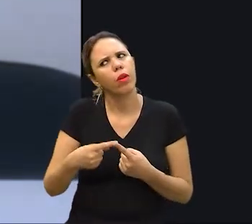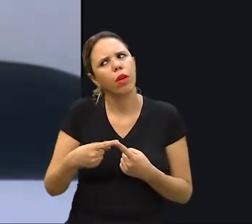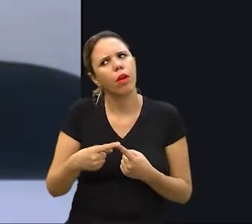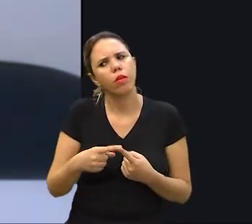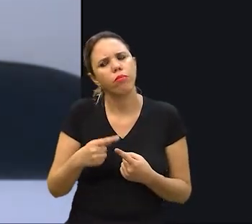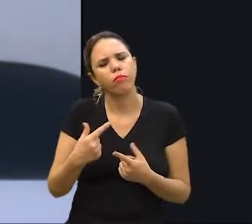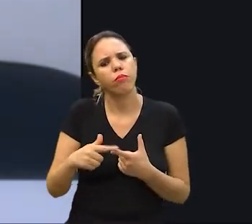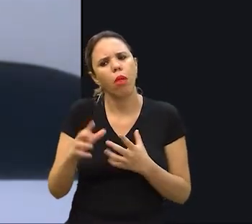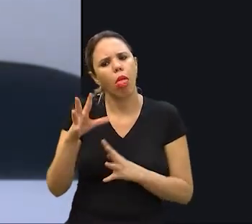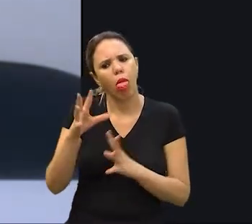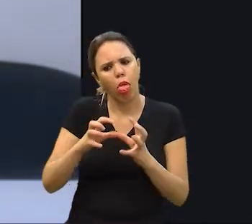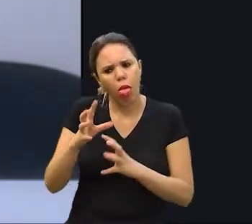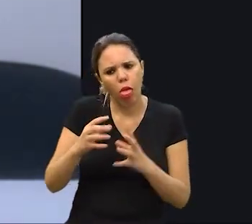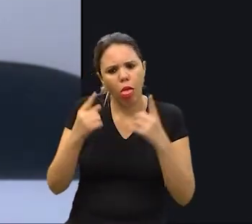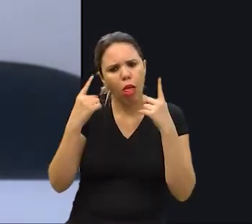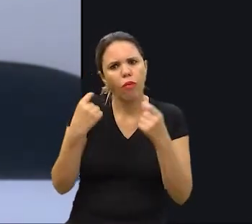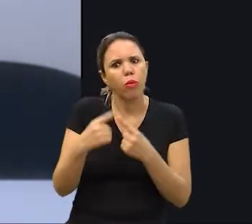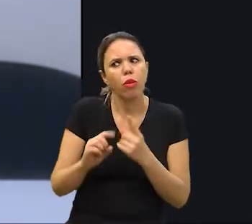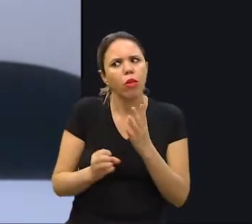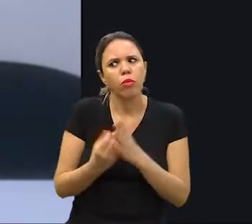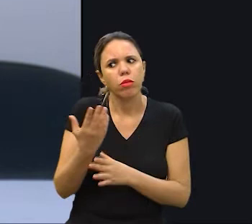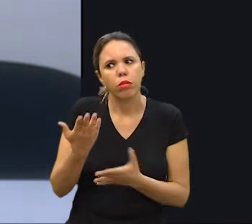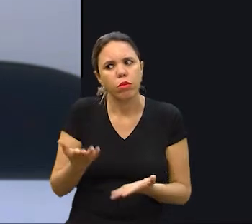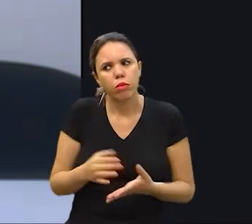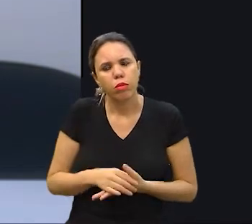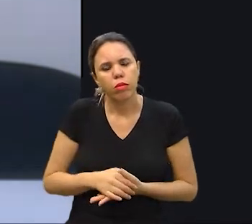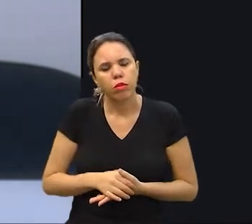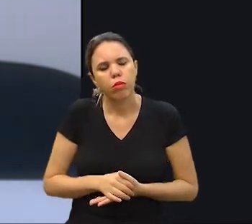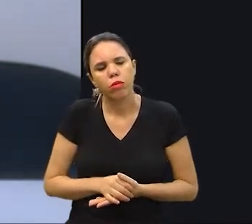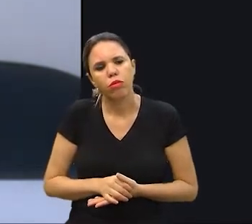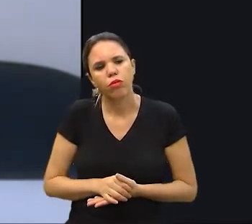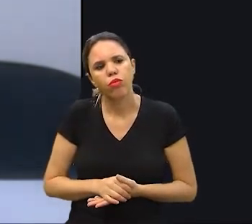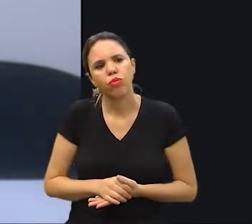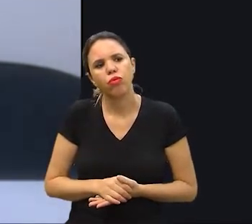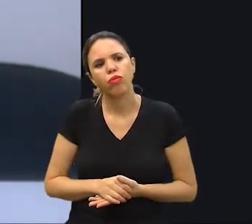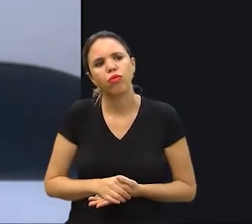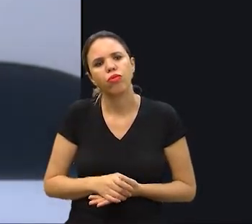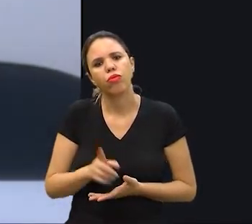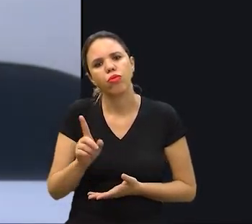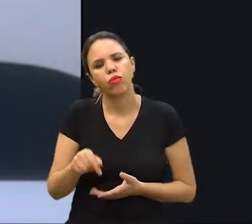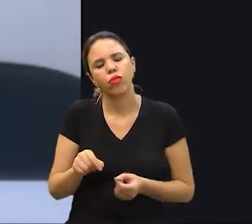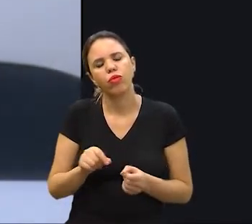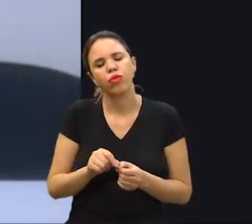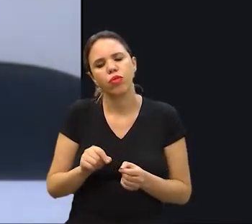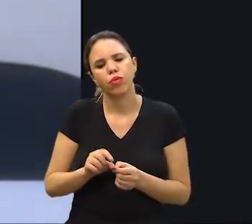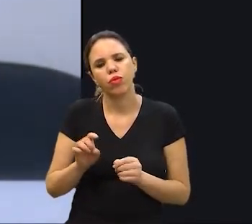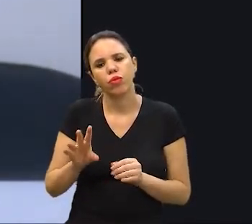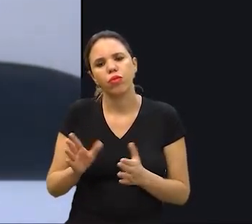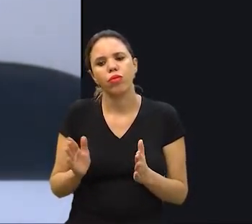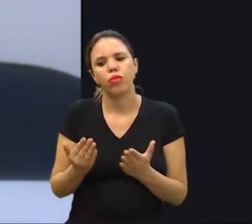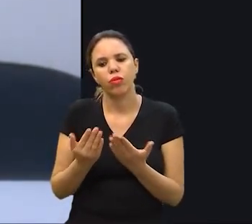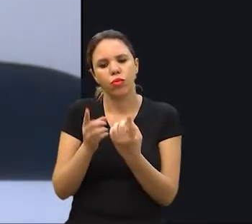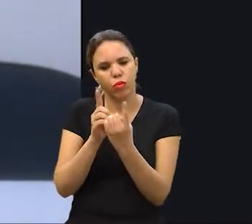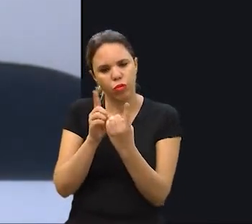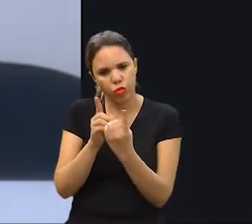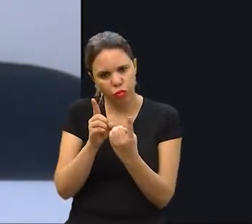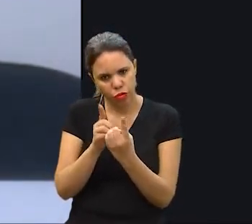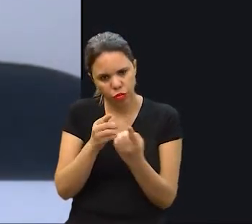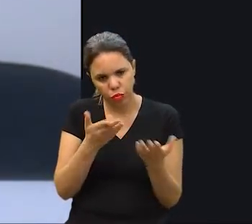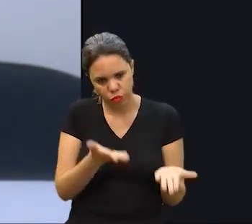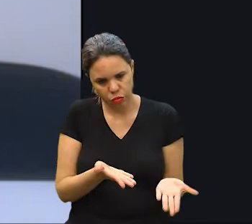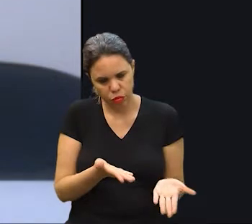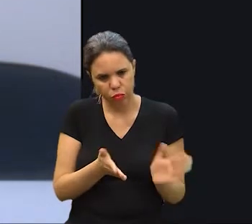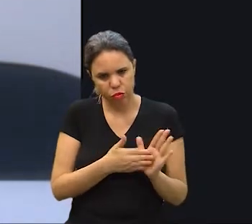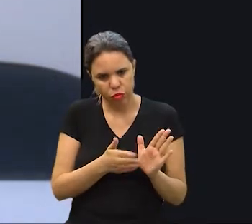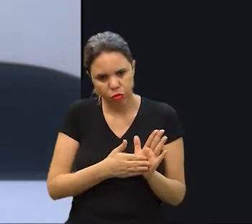se envolveu numa situação de violência, né? Então, esse fluxo ele vai ser uma porta de serviço. Nós